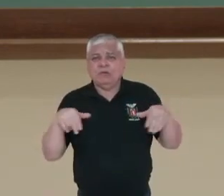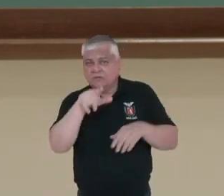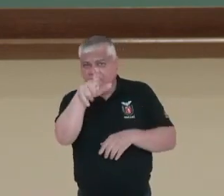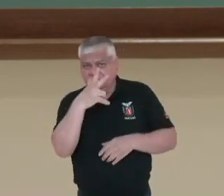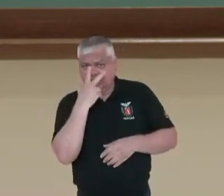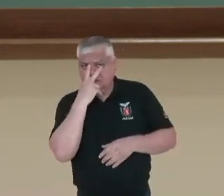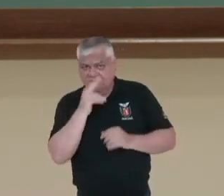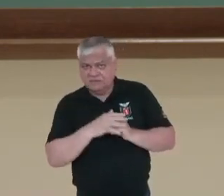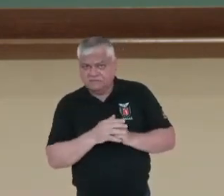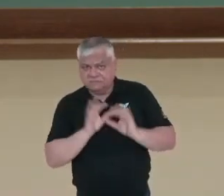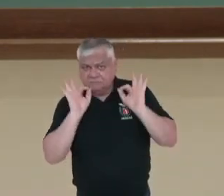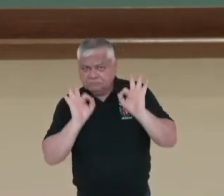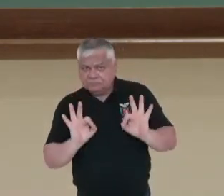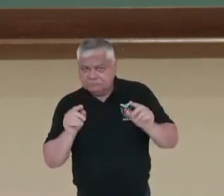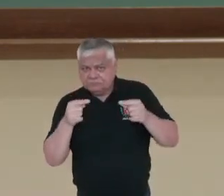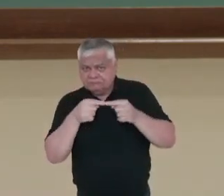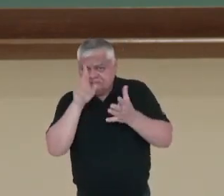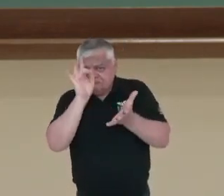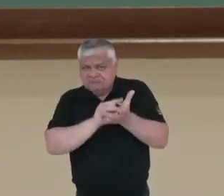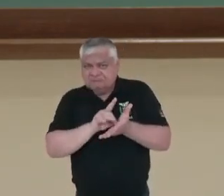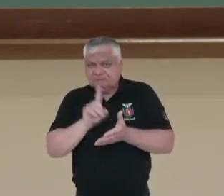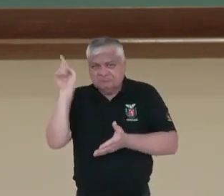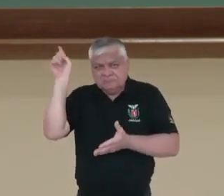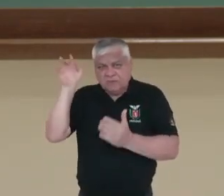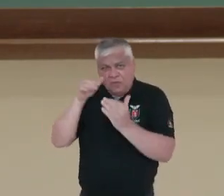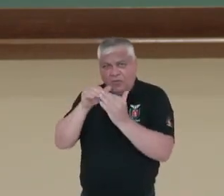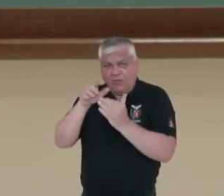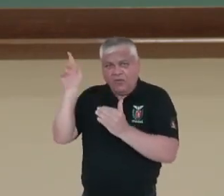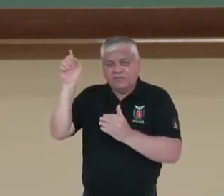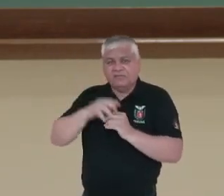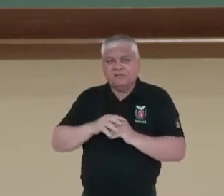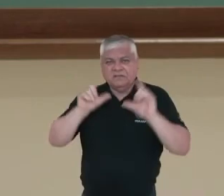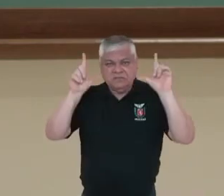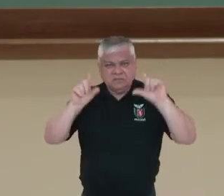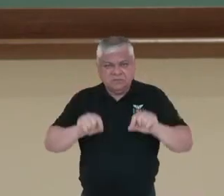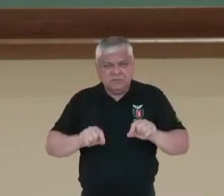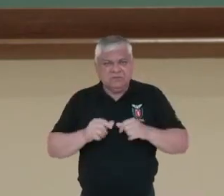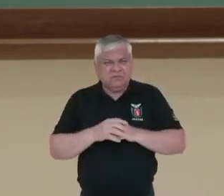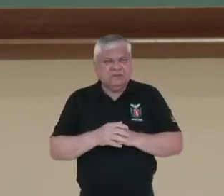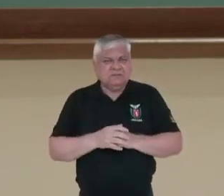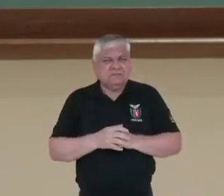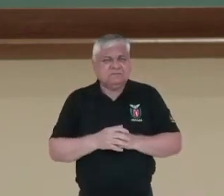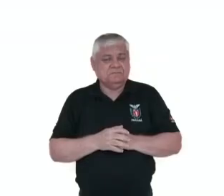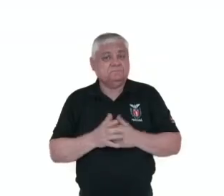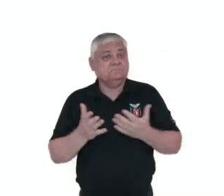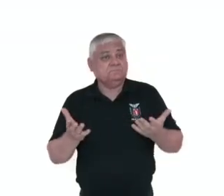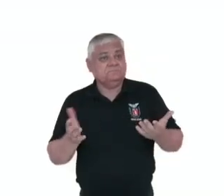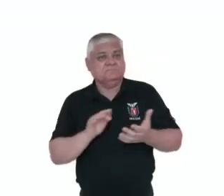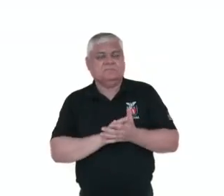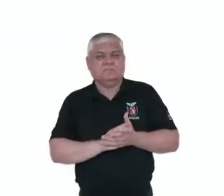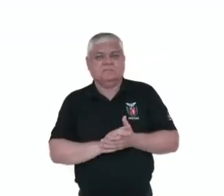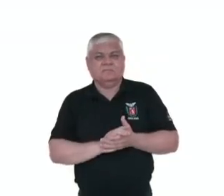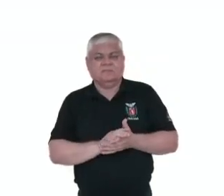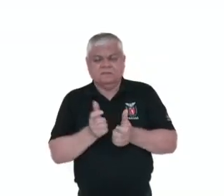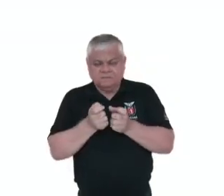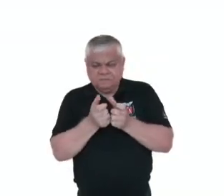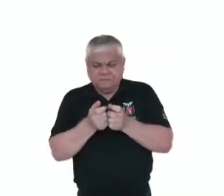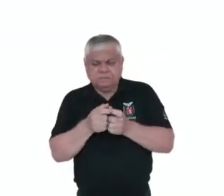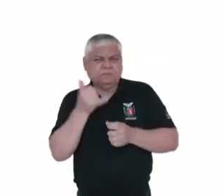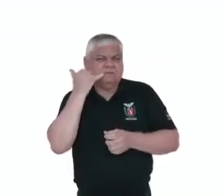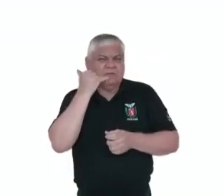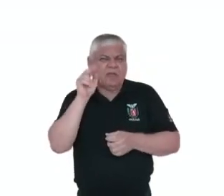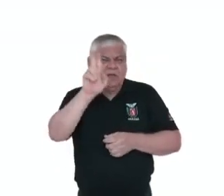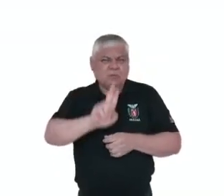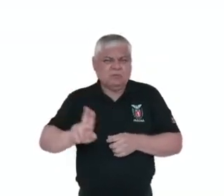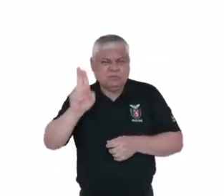você acha que realmente se estudo é certo diminui aumente condicionamento físico utilizar muito o smartphone pode